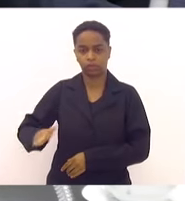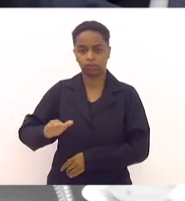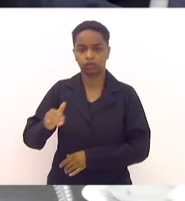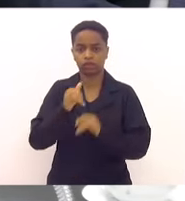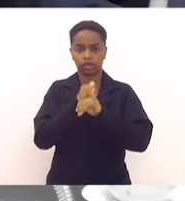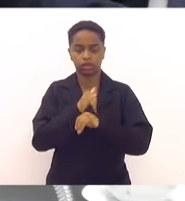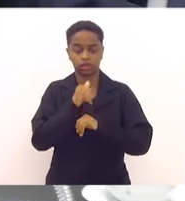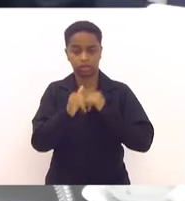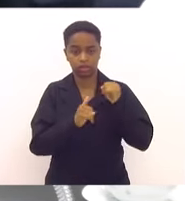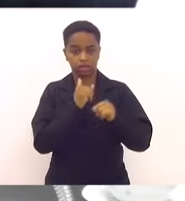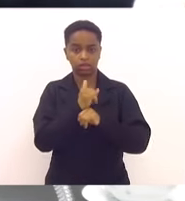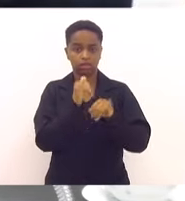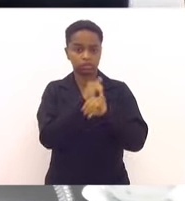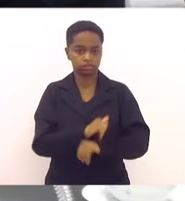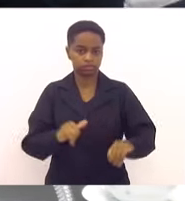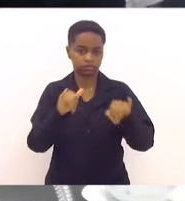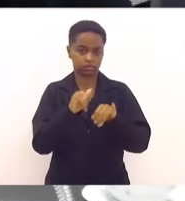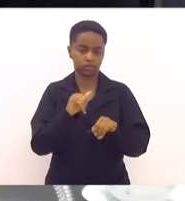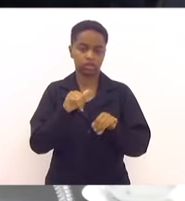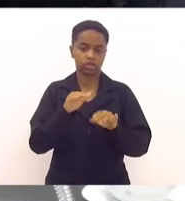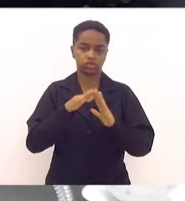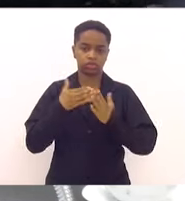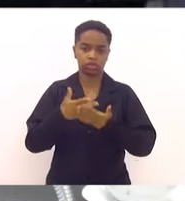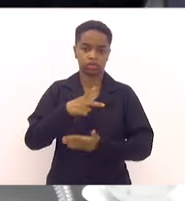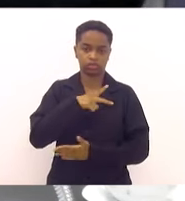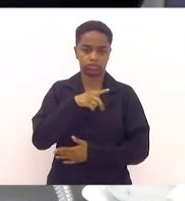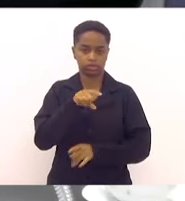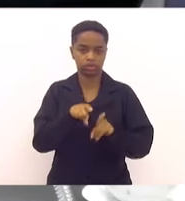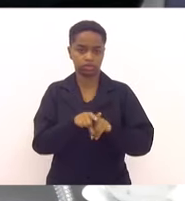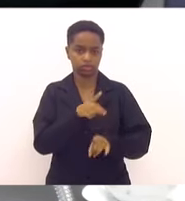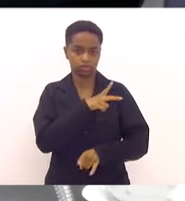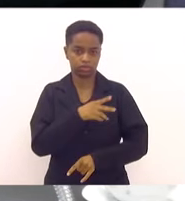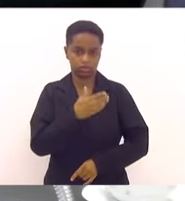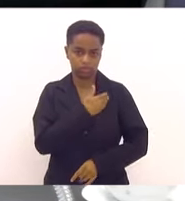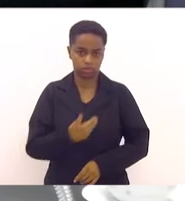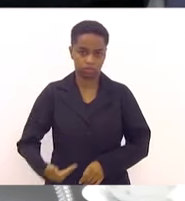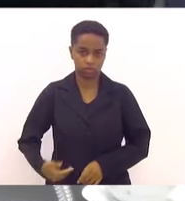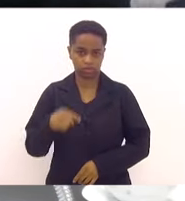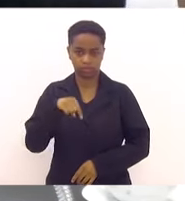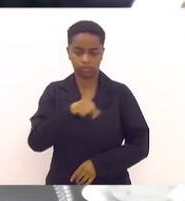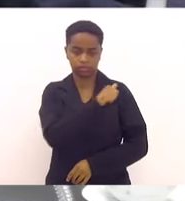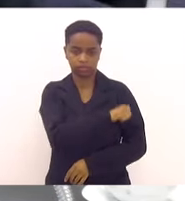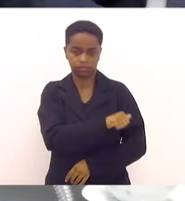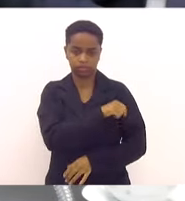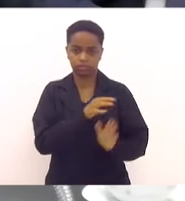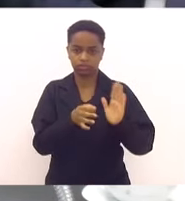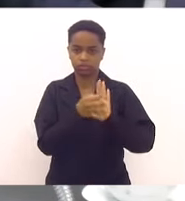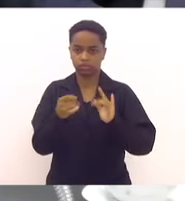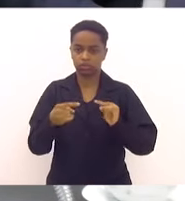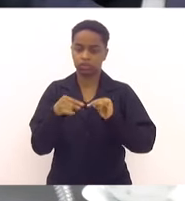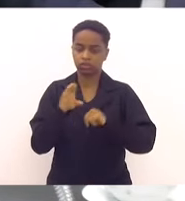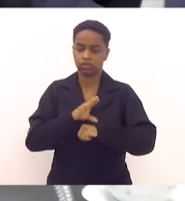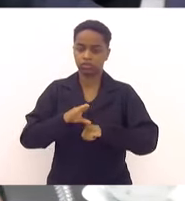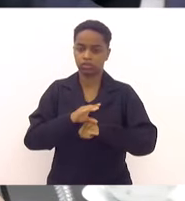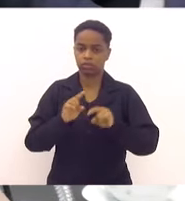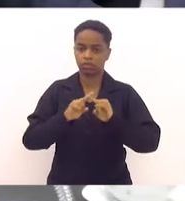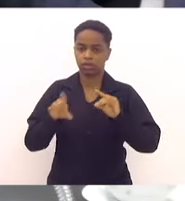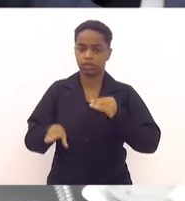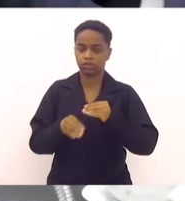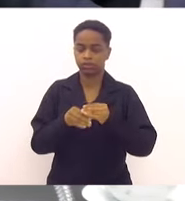divulgação na rede de ensino público e privado no Estado do Rio de Janeiro. O parecer do deputado Delaroli foi pela constitucionalidade com